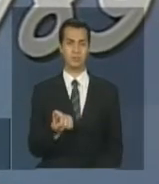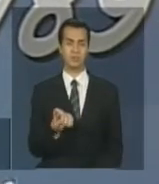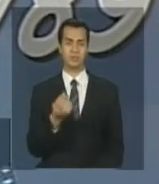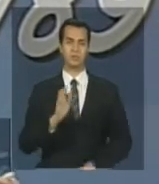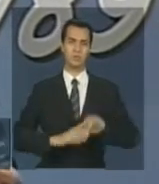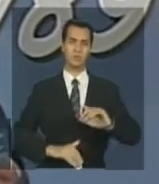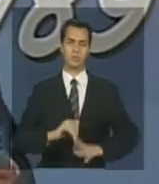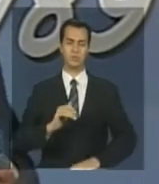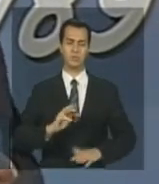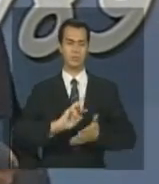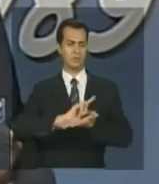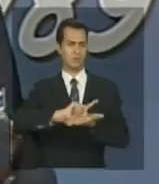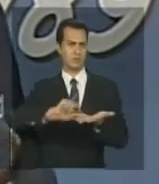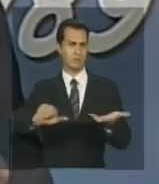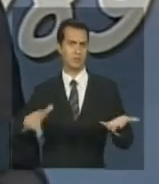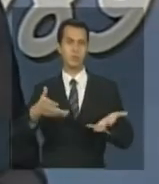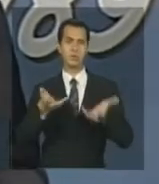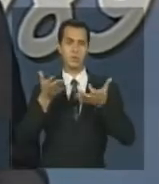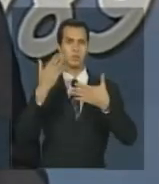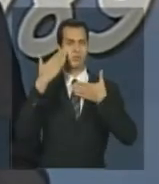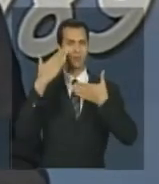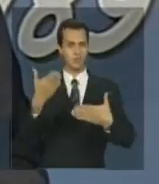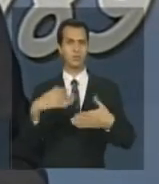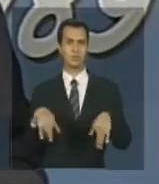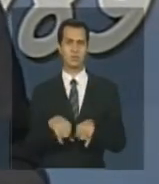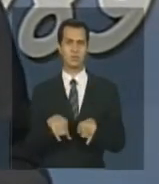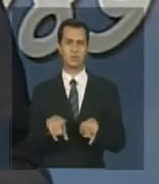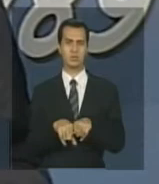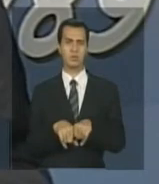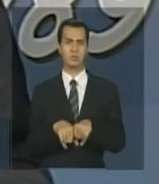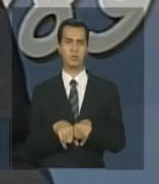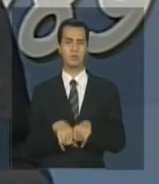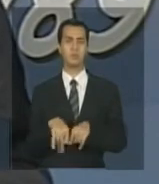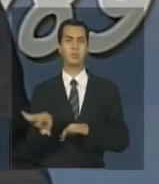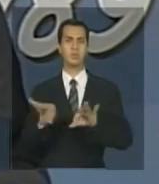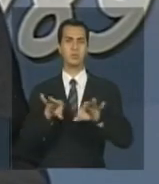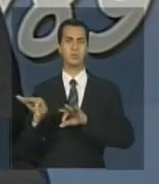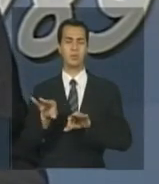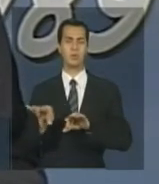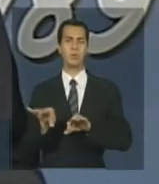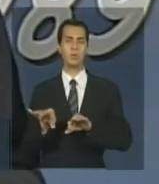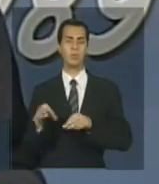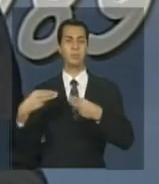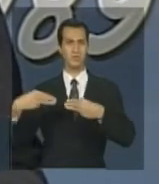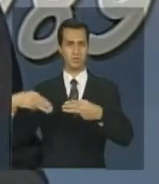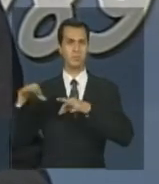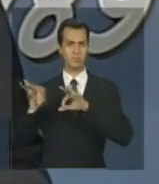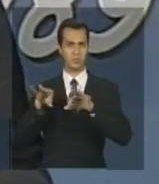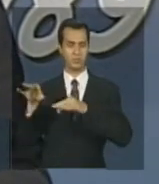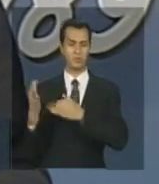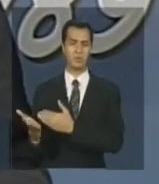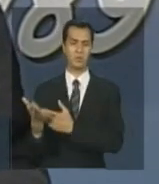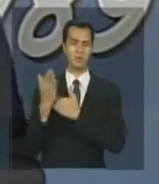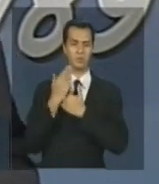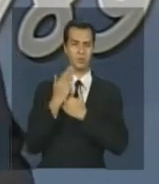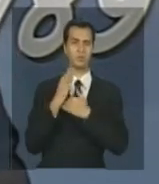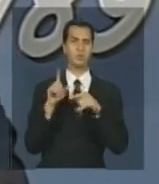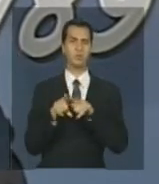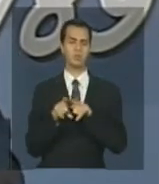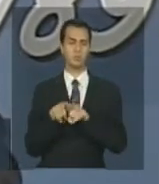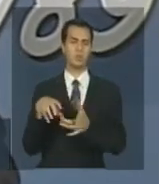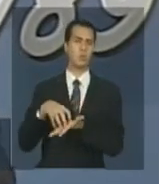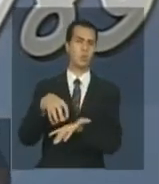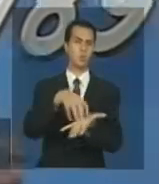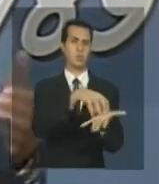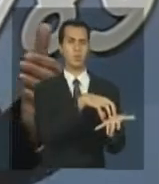quero aqui também agradecer o apoio do Ministério do planejamento e de diversas instituições